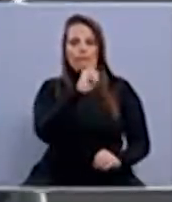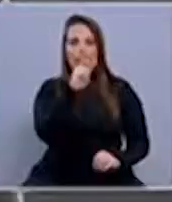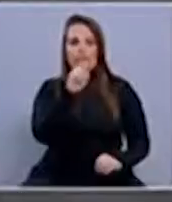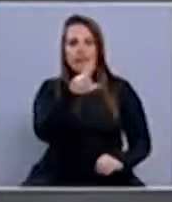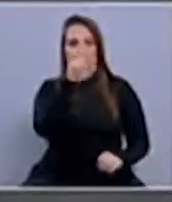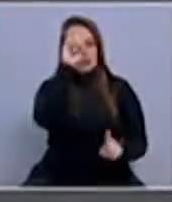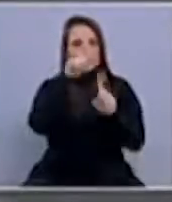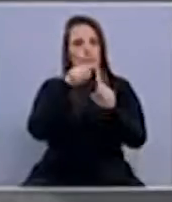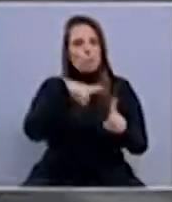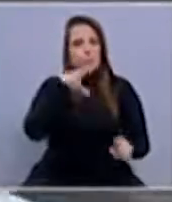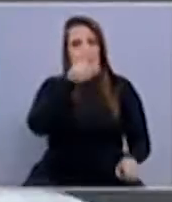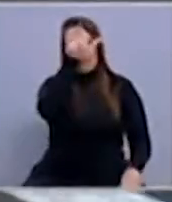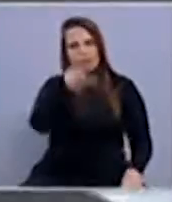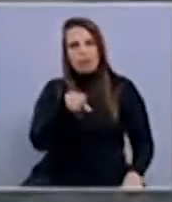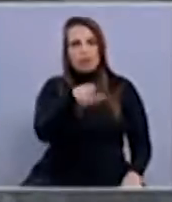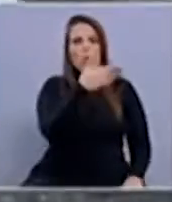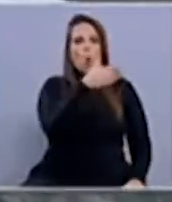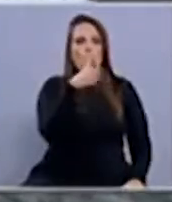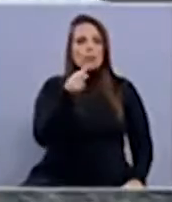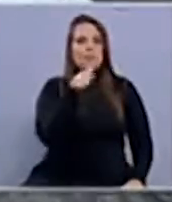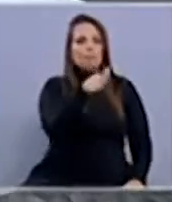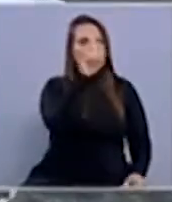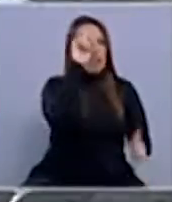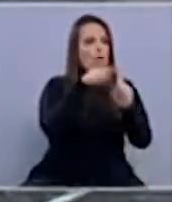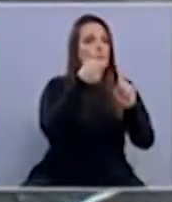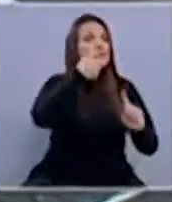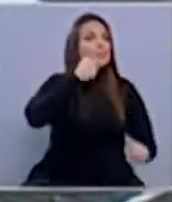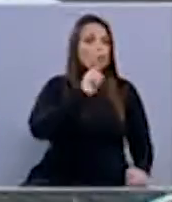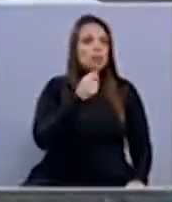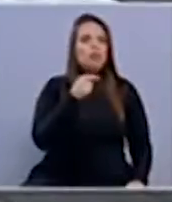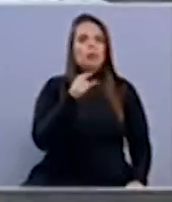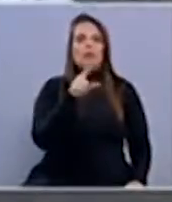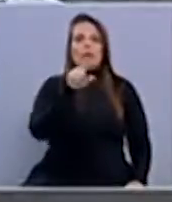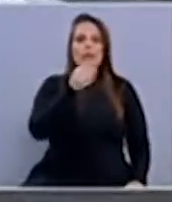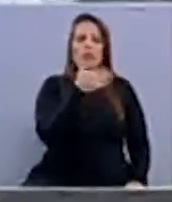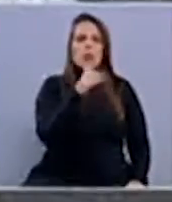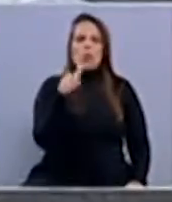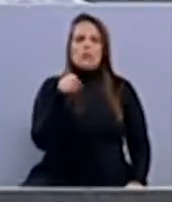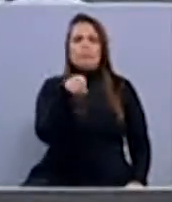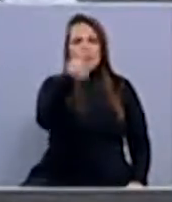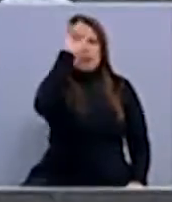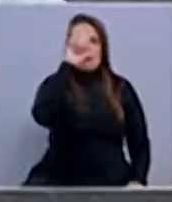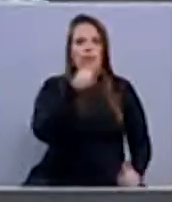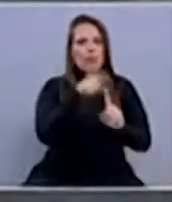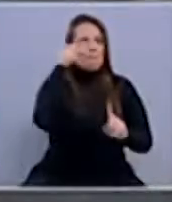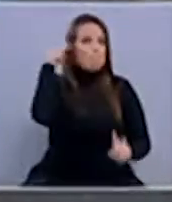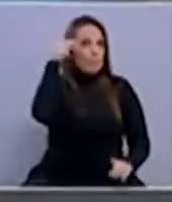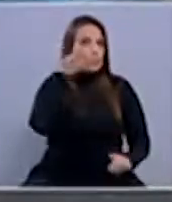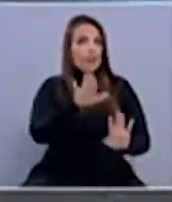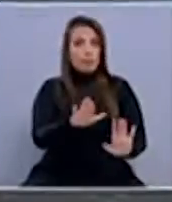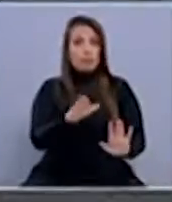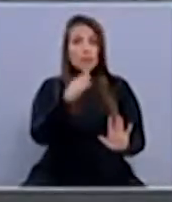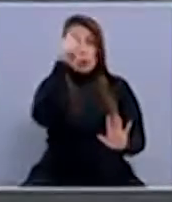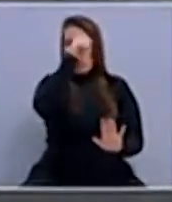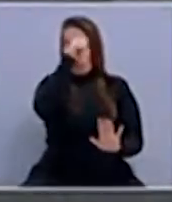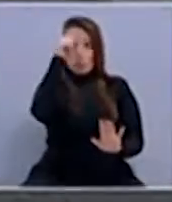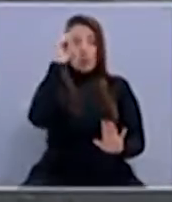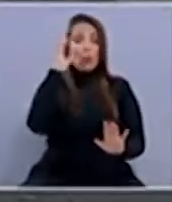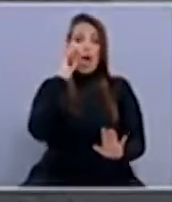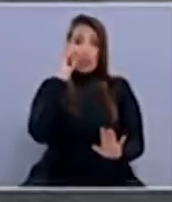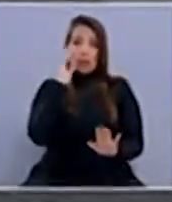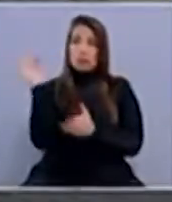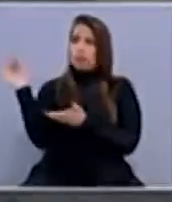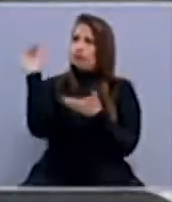Portugal continental, 11 mil para o arquipélago dos Açores e outras 11 mil para a Madeira. Mas no domingo à tarde já